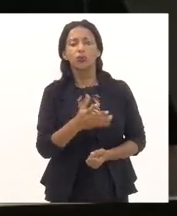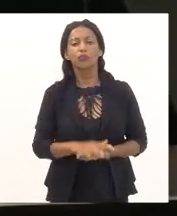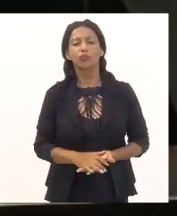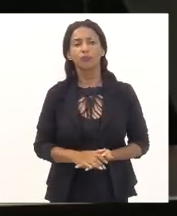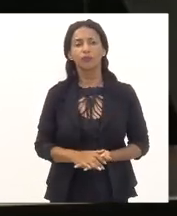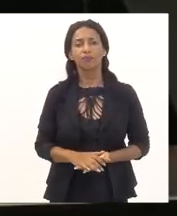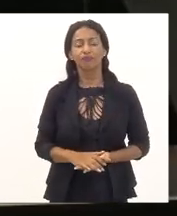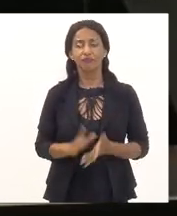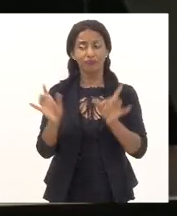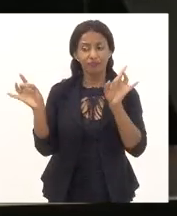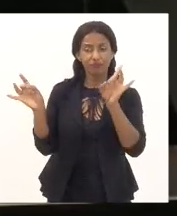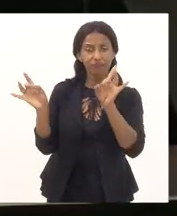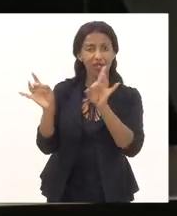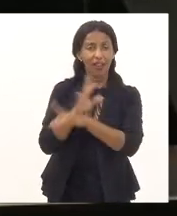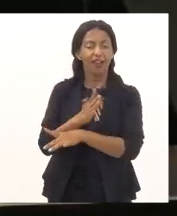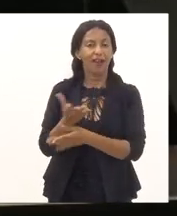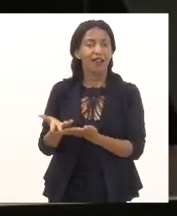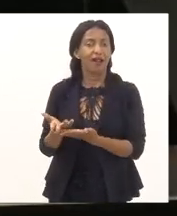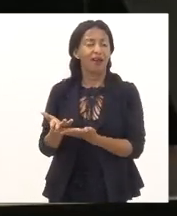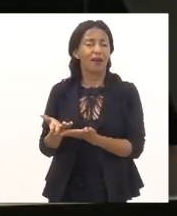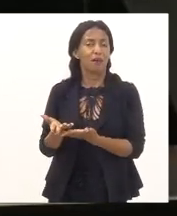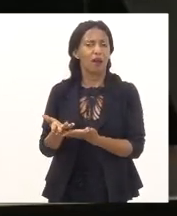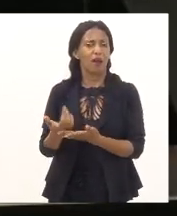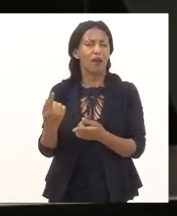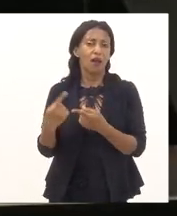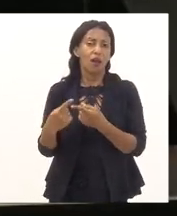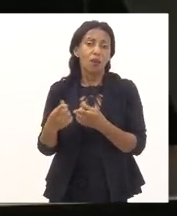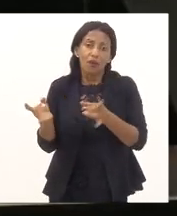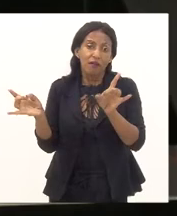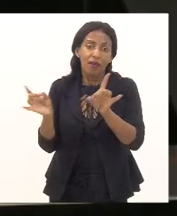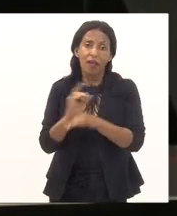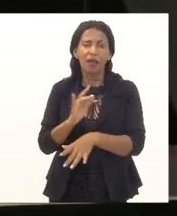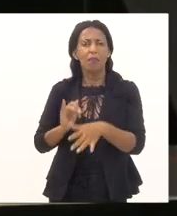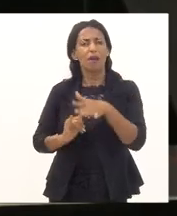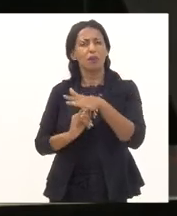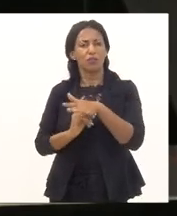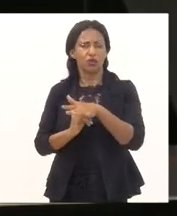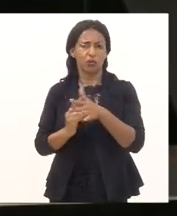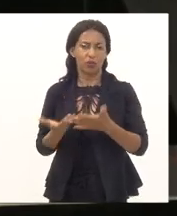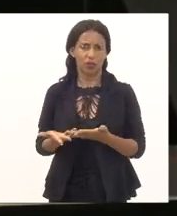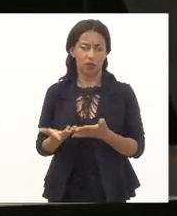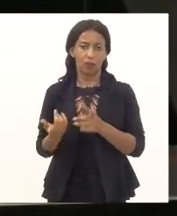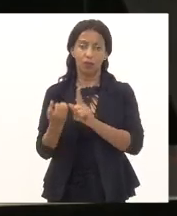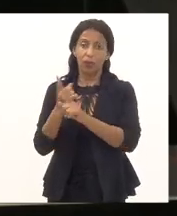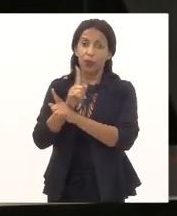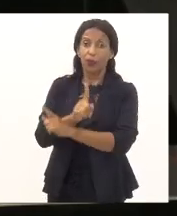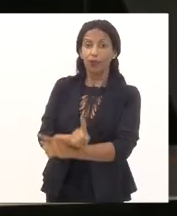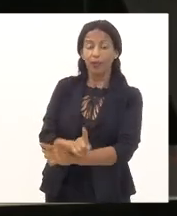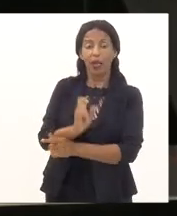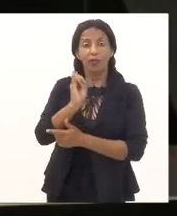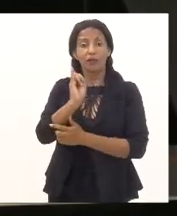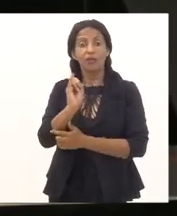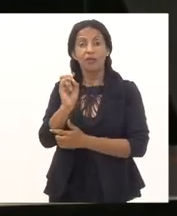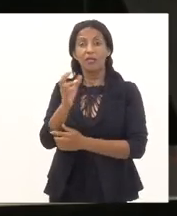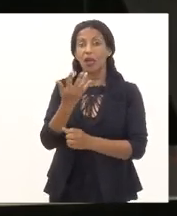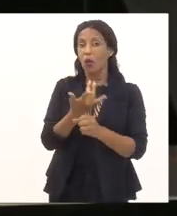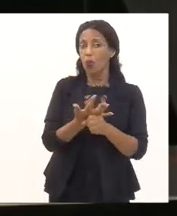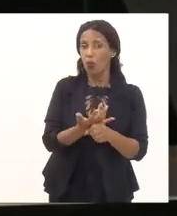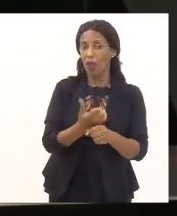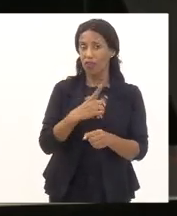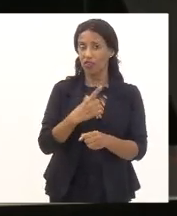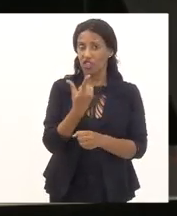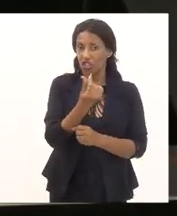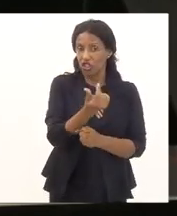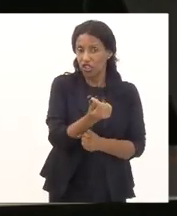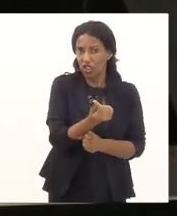de acabar, porque, no fundo, é uma extensão de uma universidade. Pelo contrário, se a UERJ tem